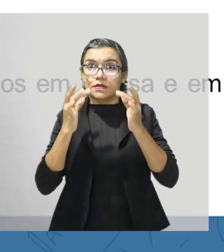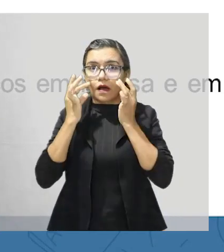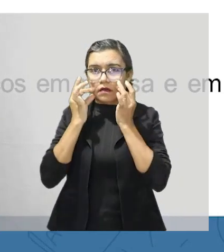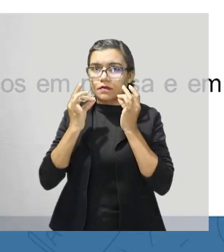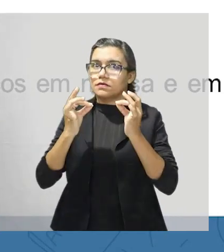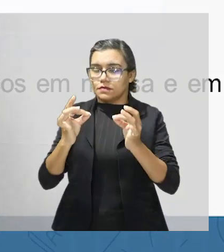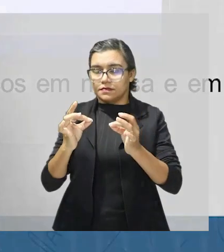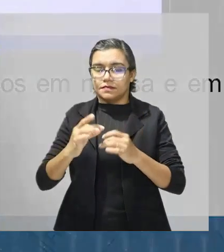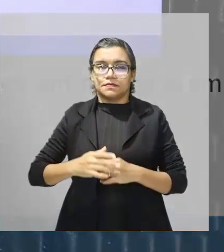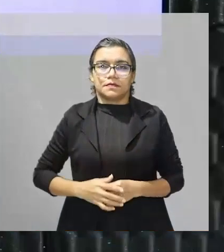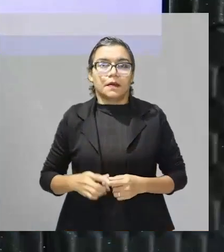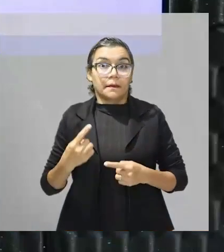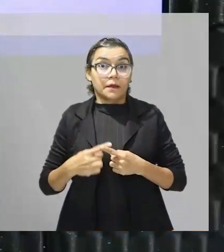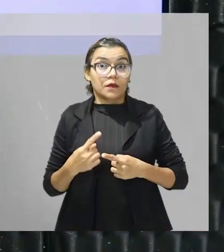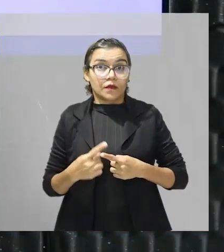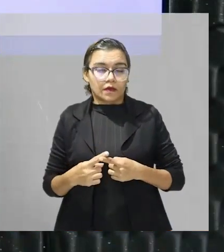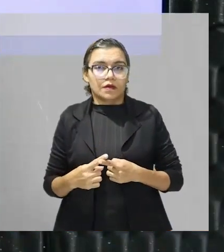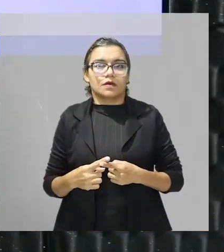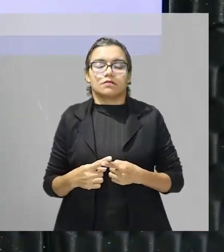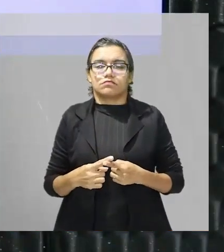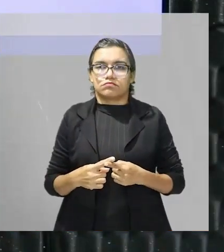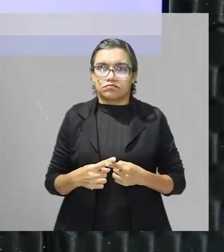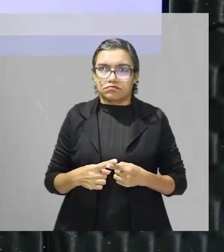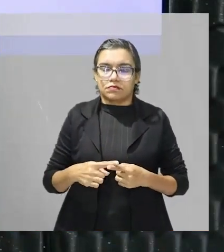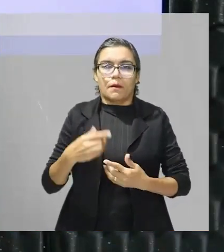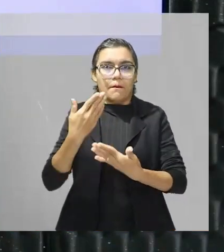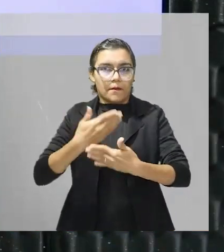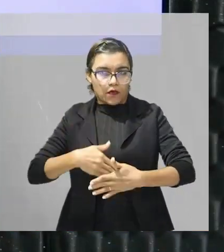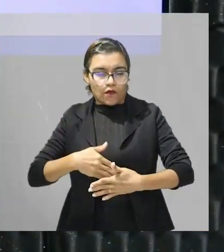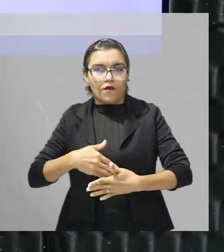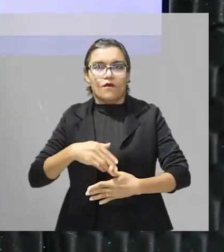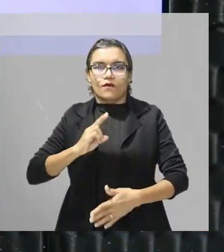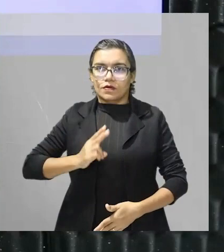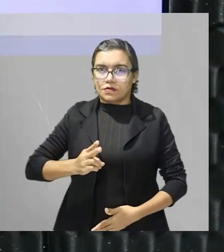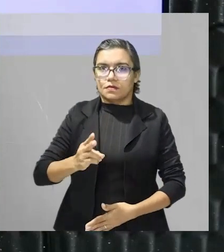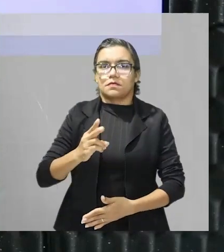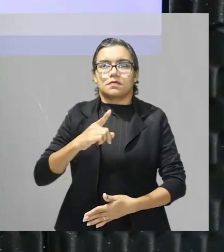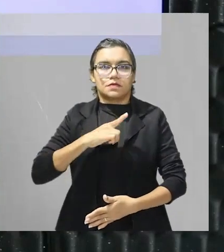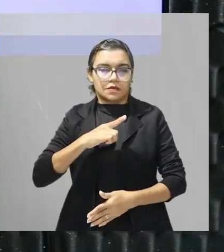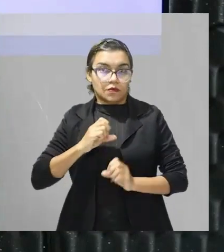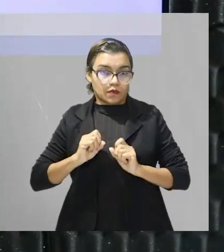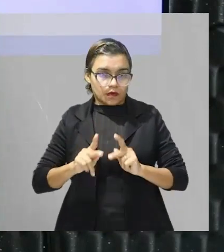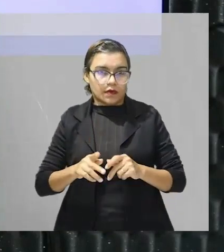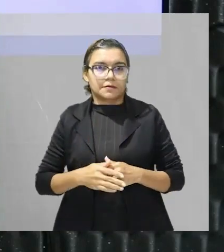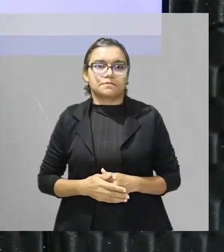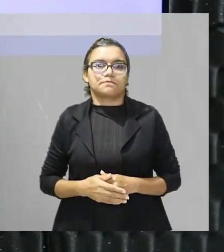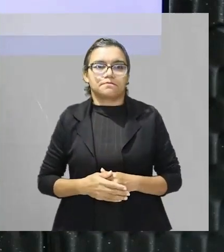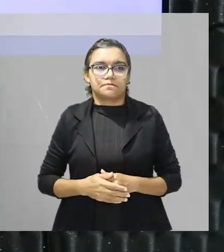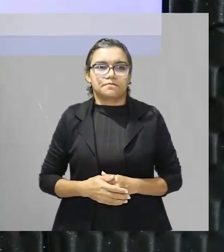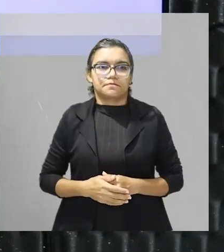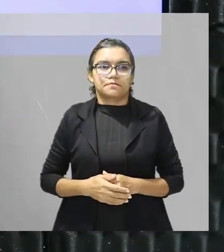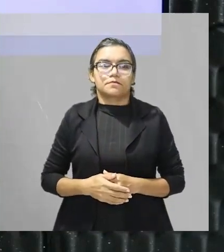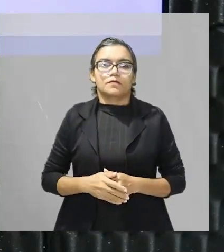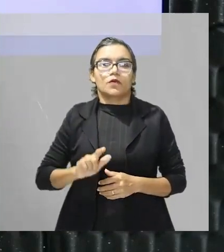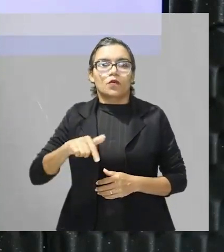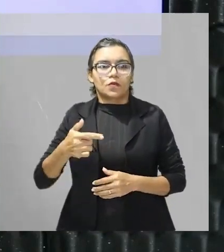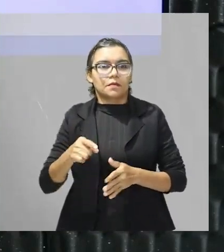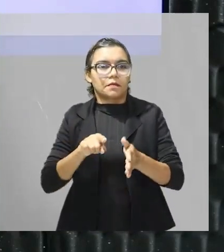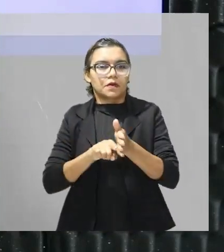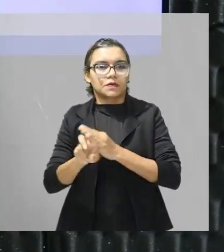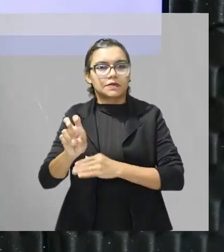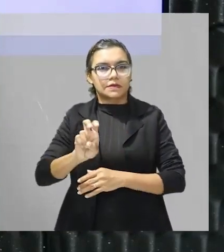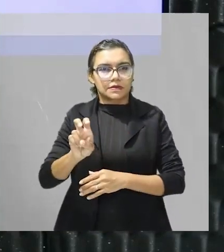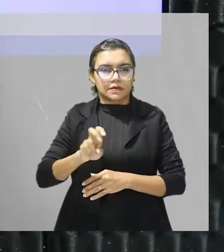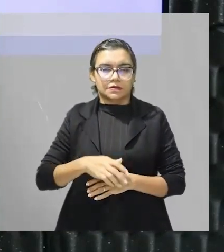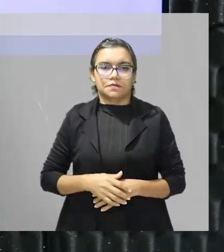especial porque ele é muito cobrado a nível de ENEM também de pais no Emma por fim questão número 5